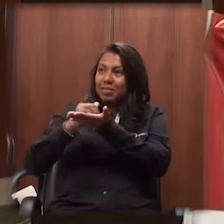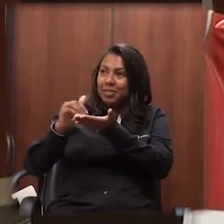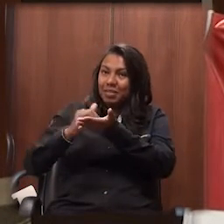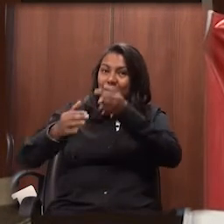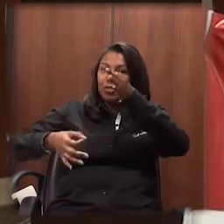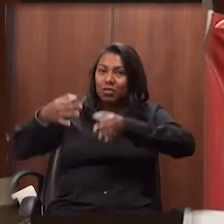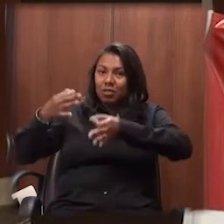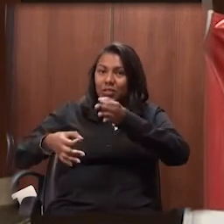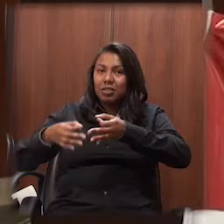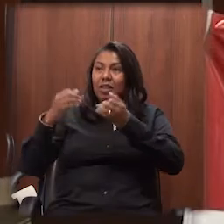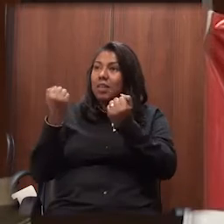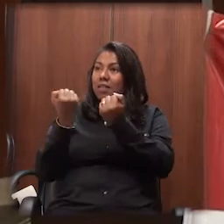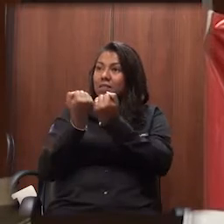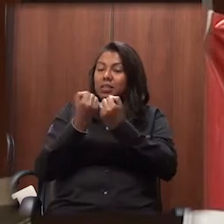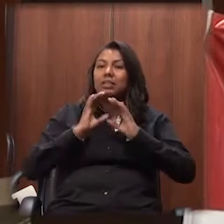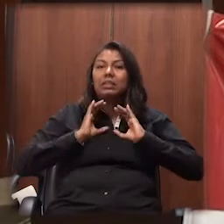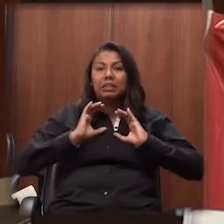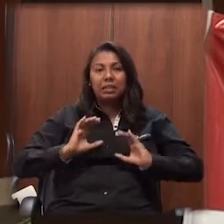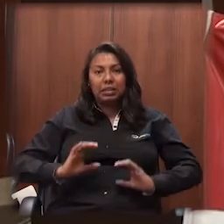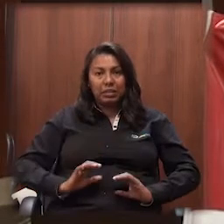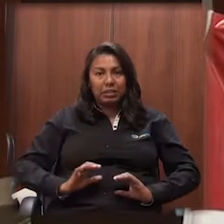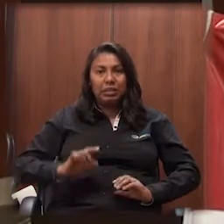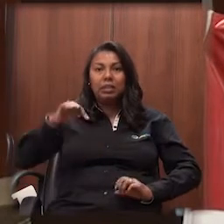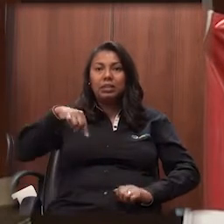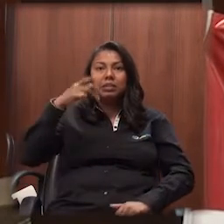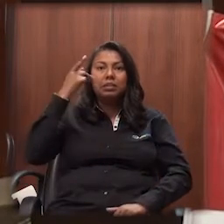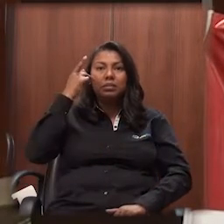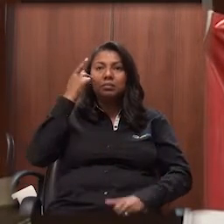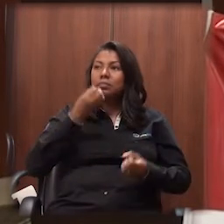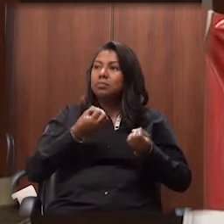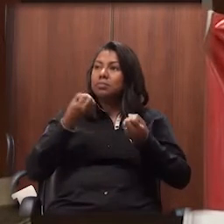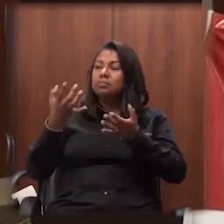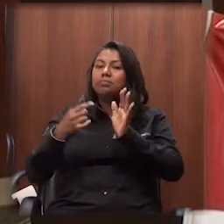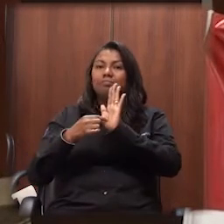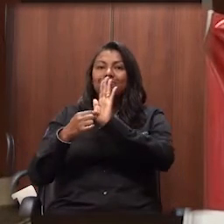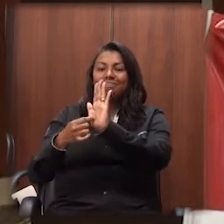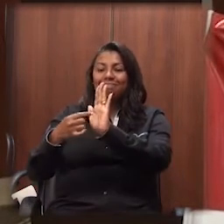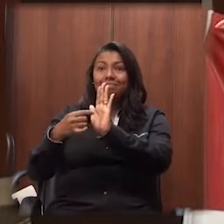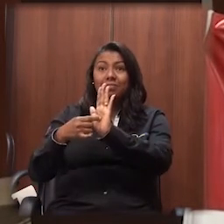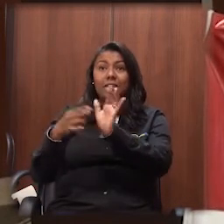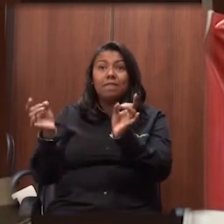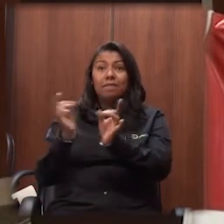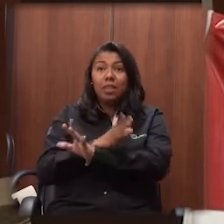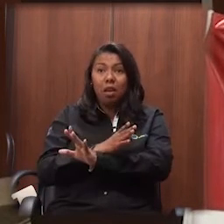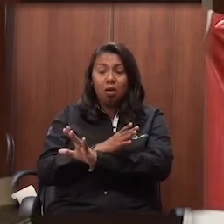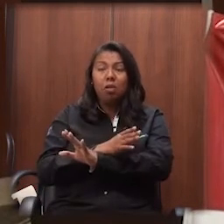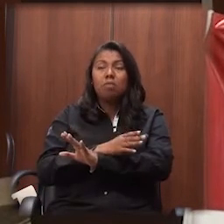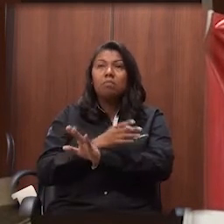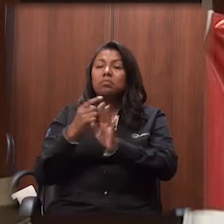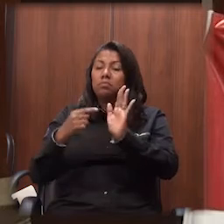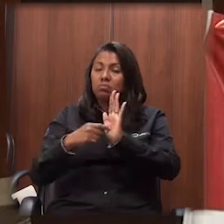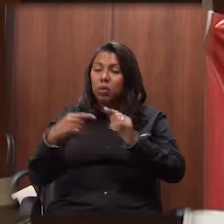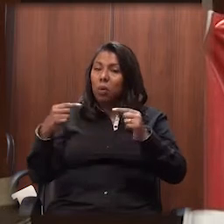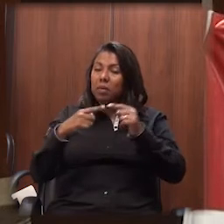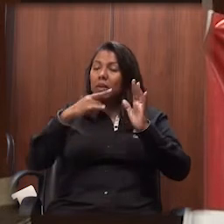da Cidadania do Estado de São Paulo e apresentaram a versão final do documento como um documento consolidado a